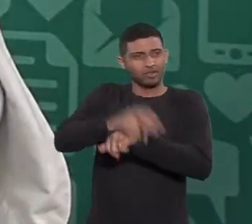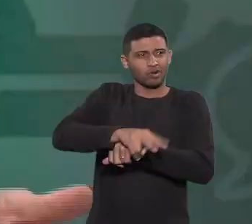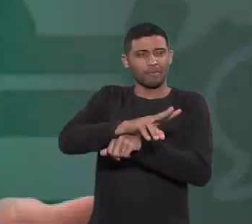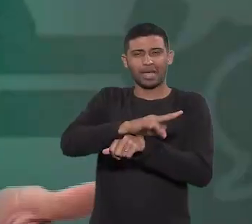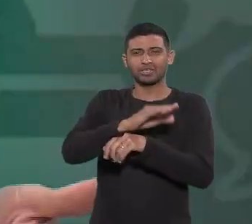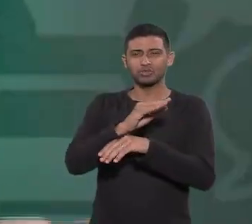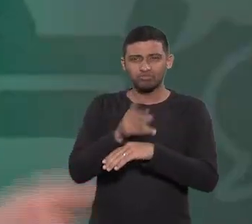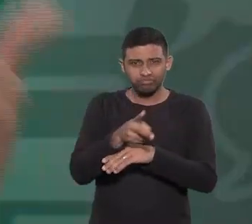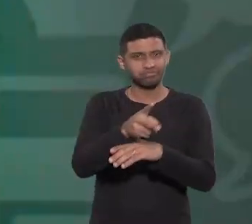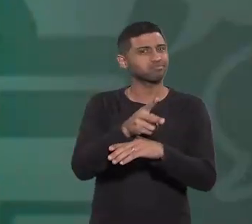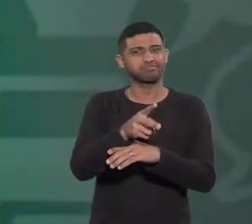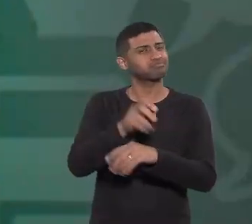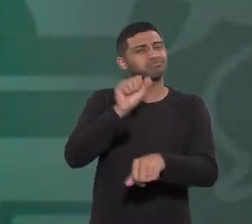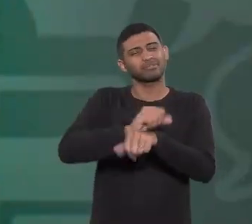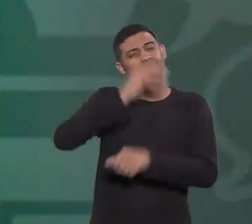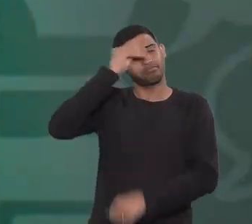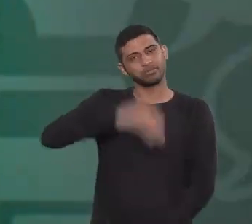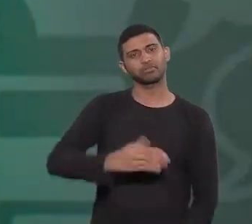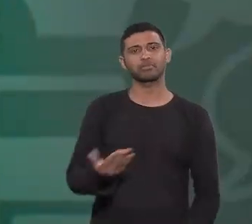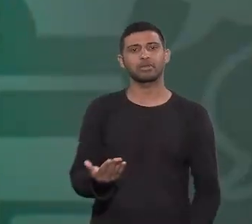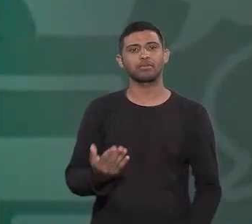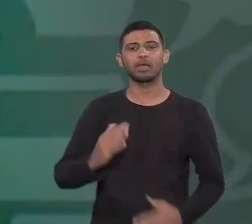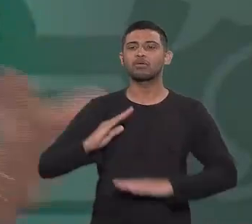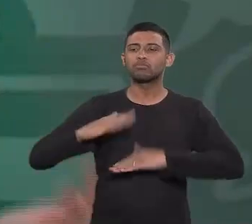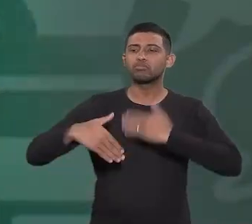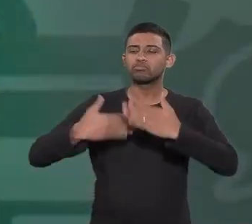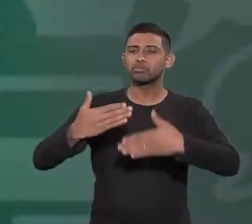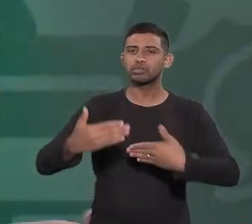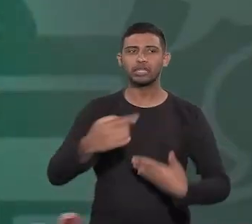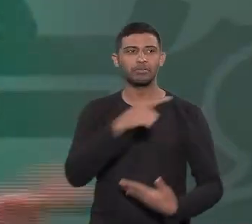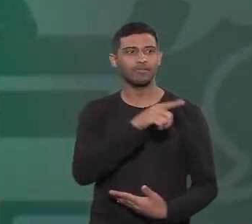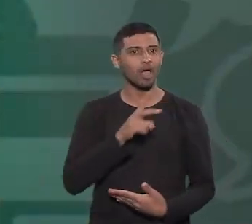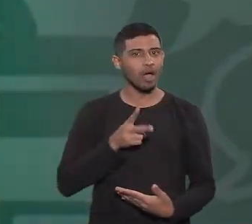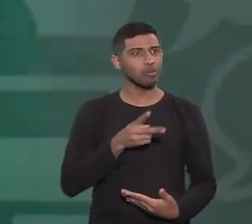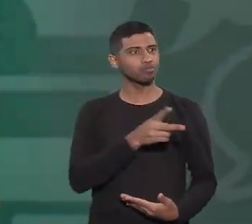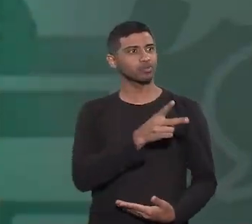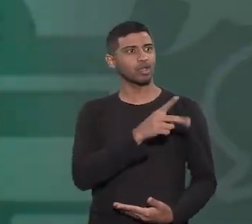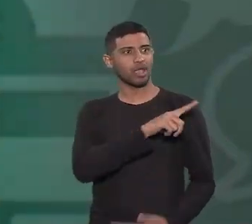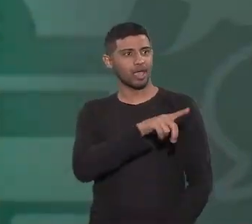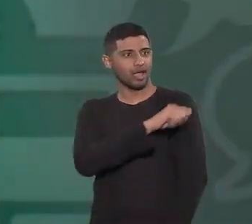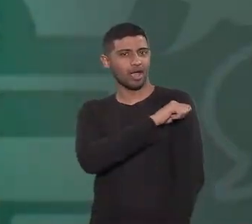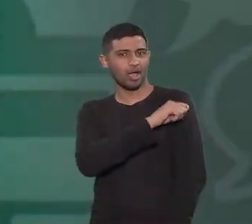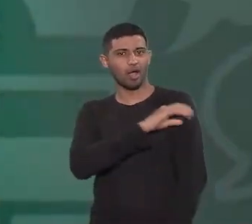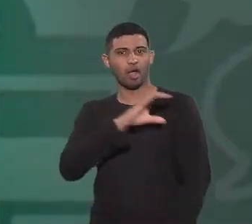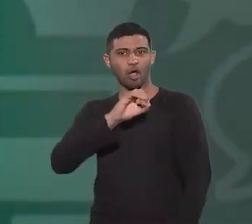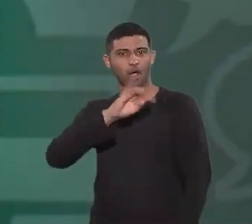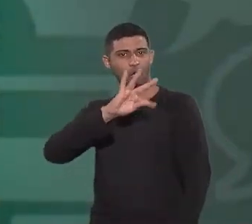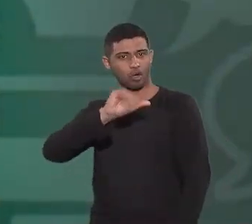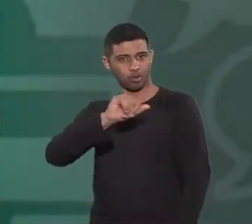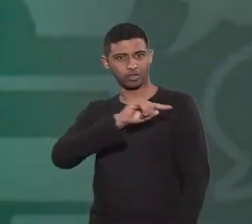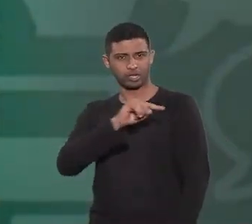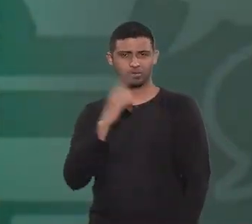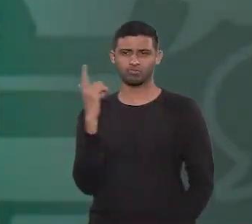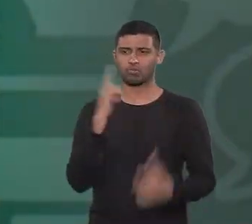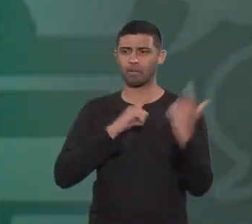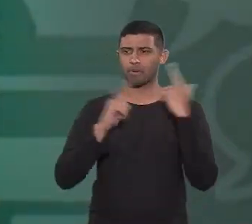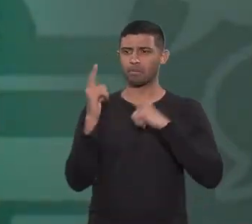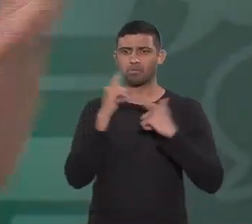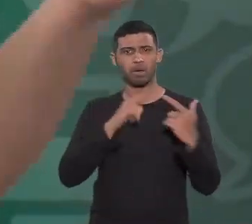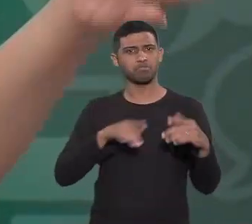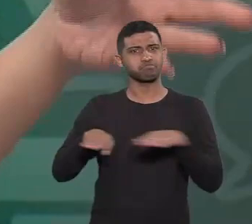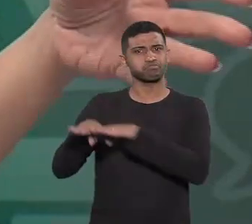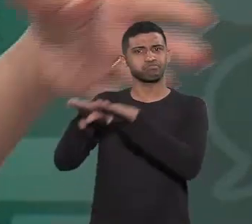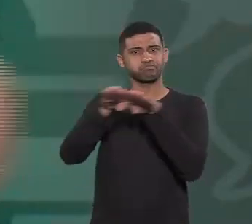na universidade. E isso, ao longo do tempo, se provou que não era verdade, porque os alunos cotistas conseguem ter, né,